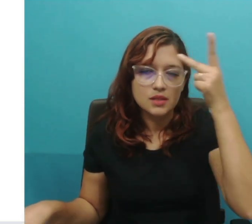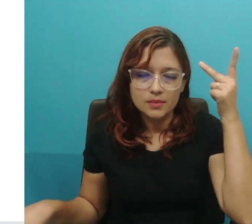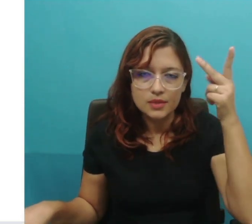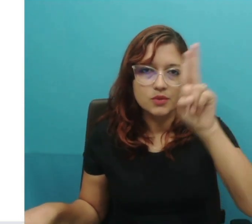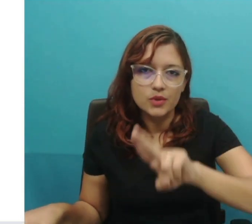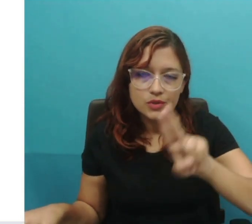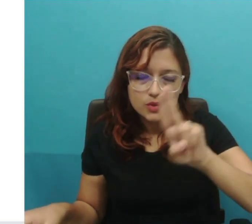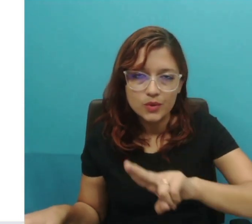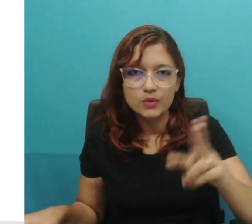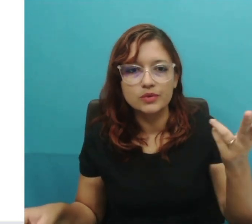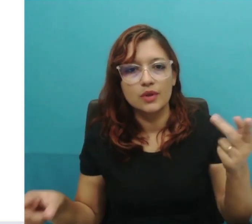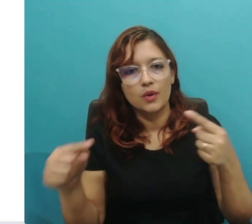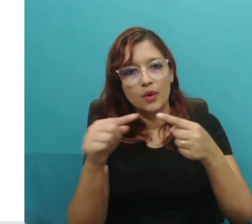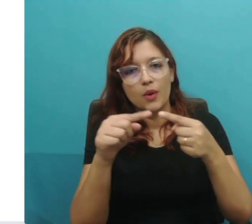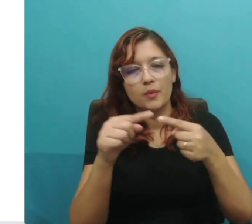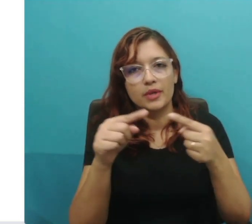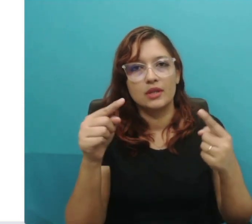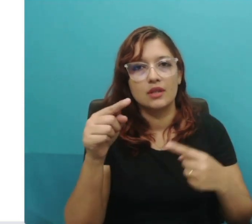Seu